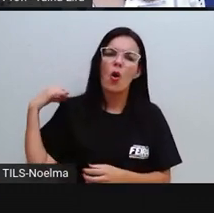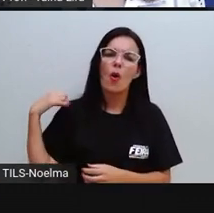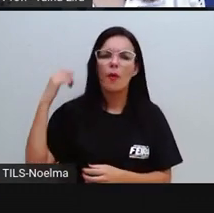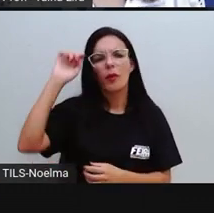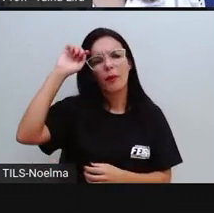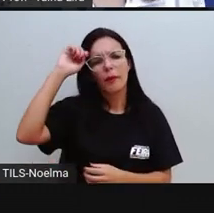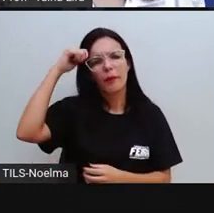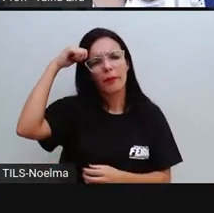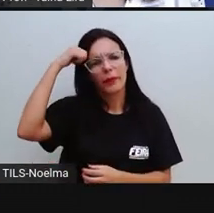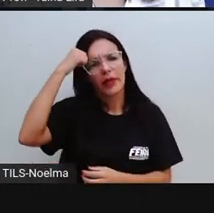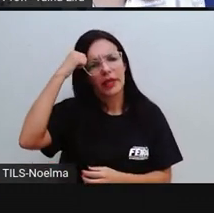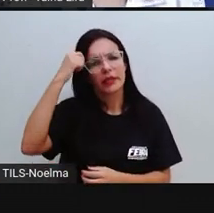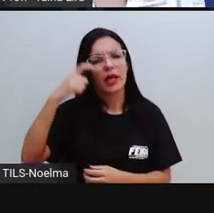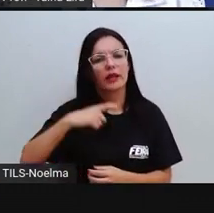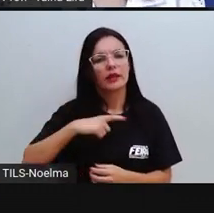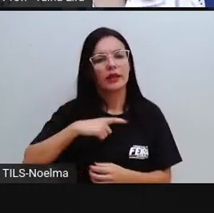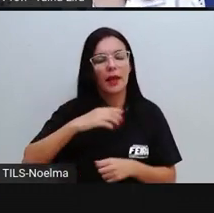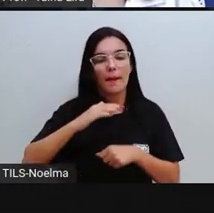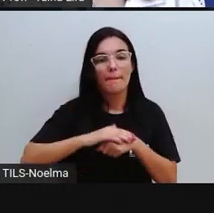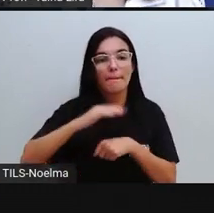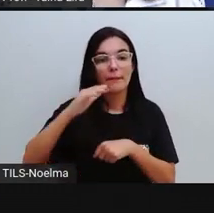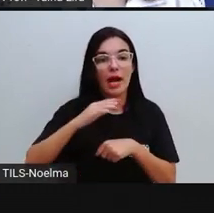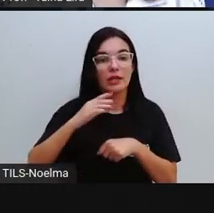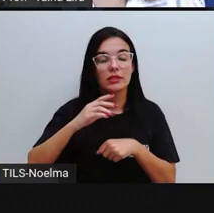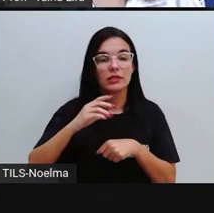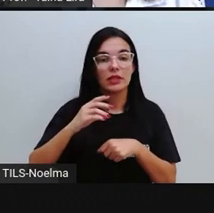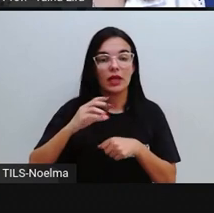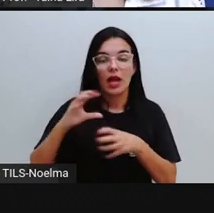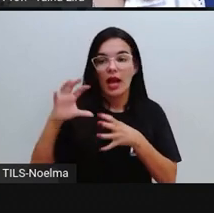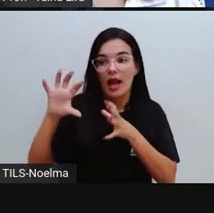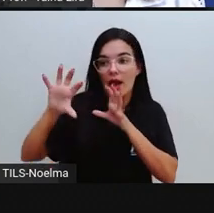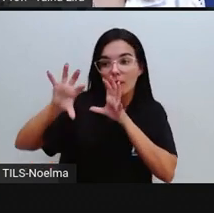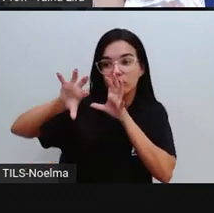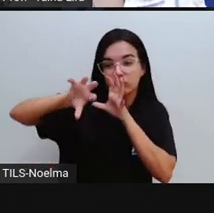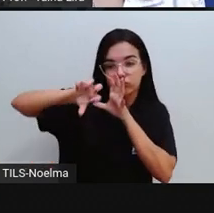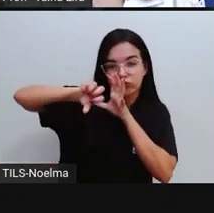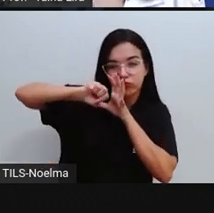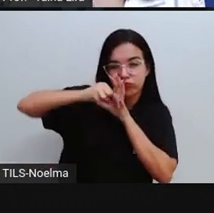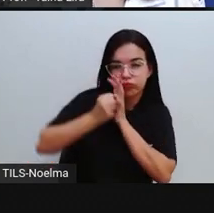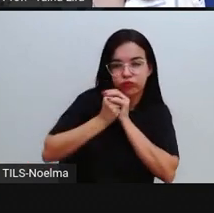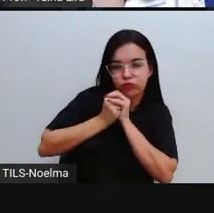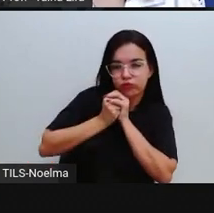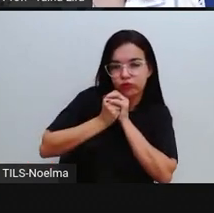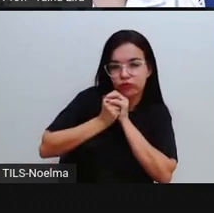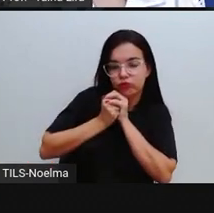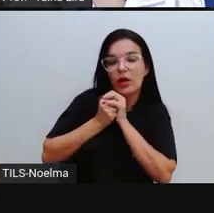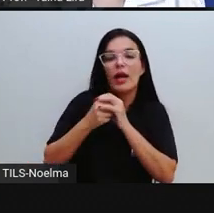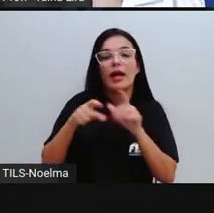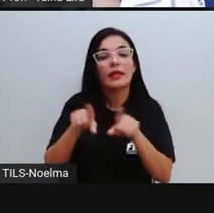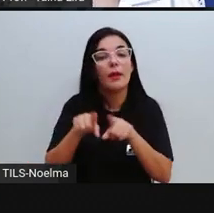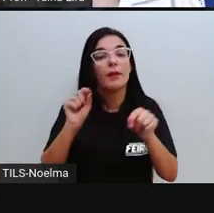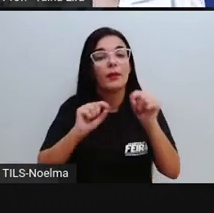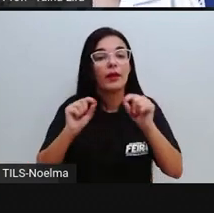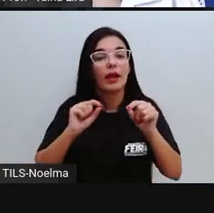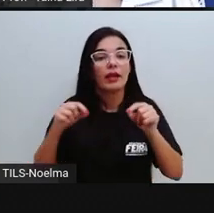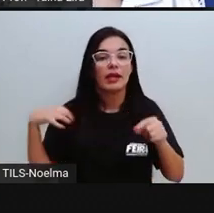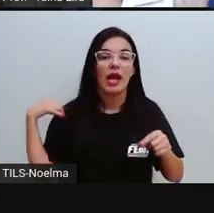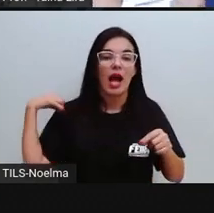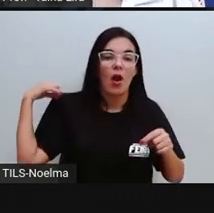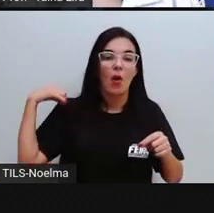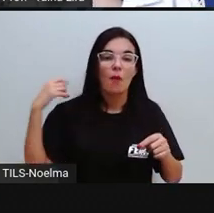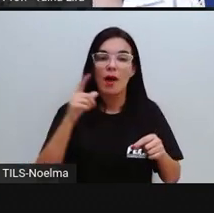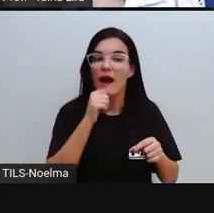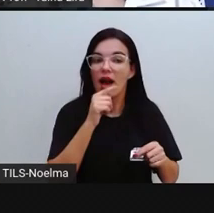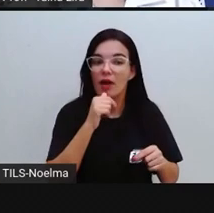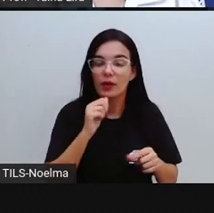capacidade de absorver a luz e o calor do sol, tornando até o processo de secagem da roupa mais rápido. Então, o que a Pro falou